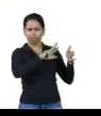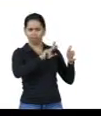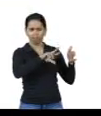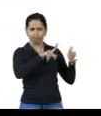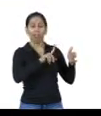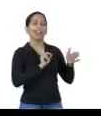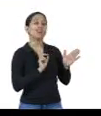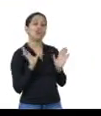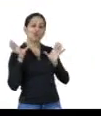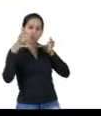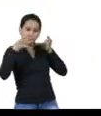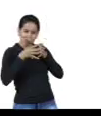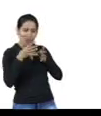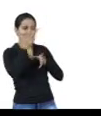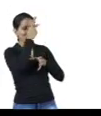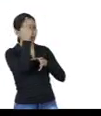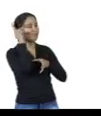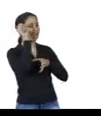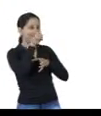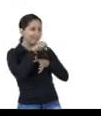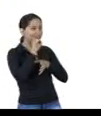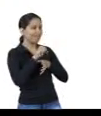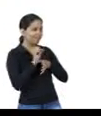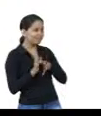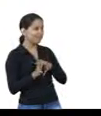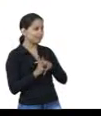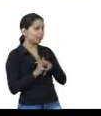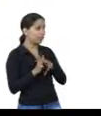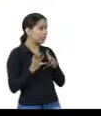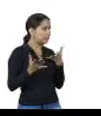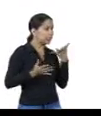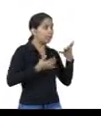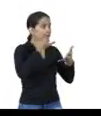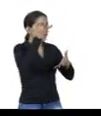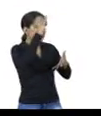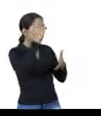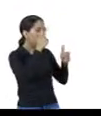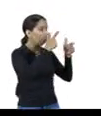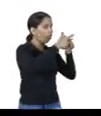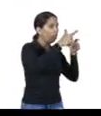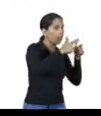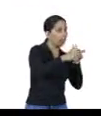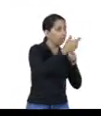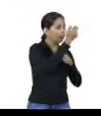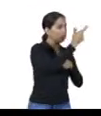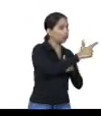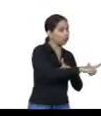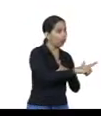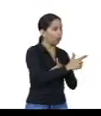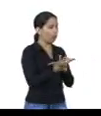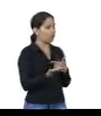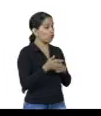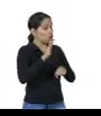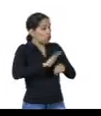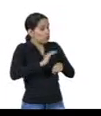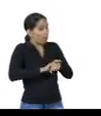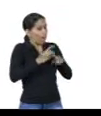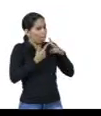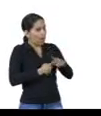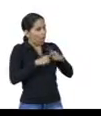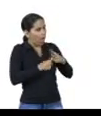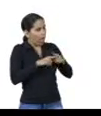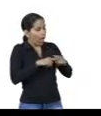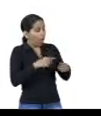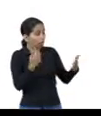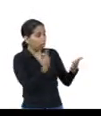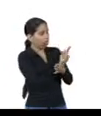por um conjunto de pessoas, a fim de que não exista nenhuma chance dessa máquina entrar em operação naquele momento de manutenção.